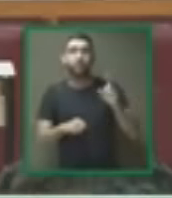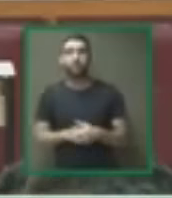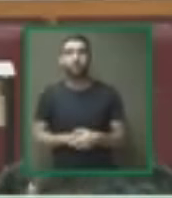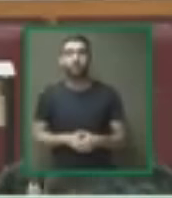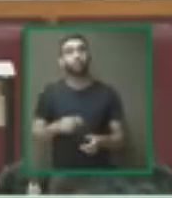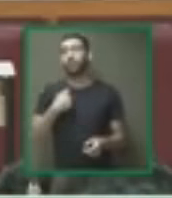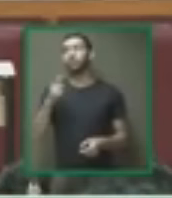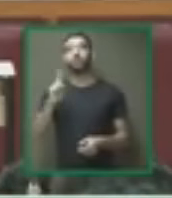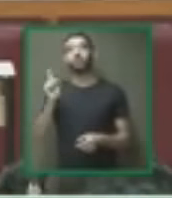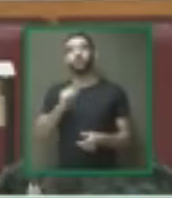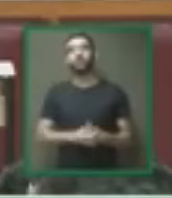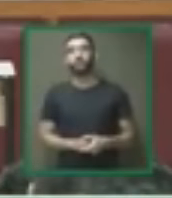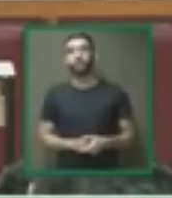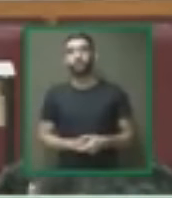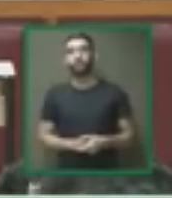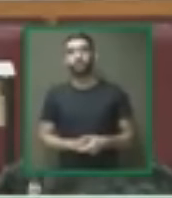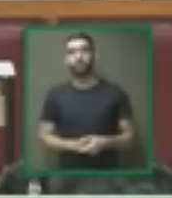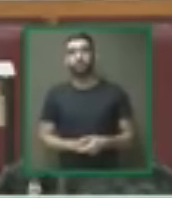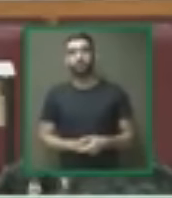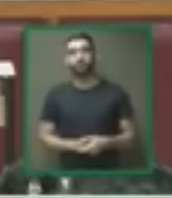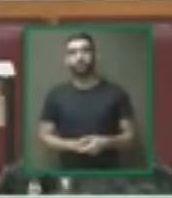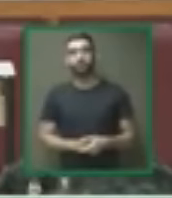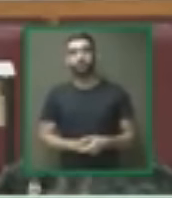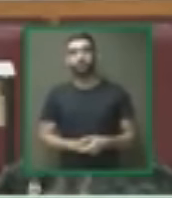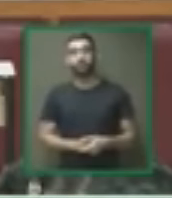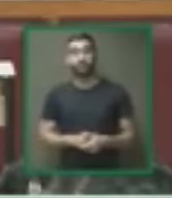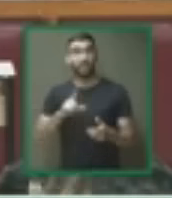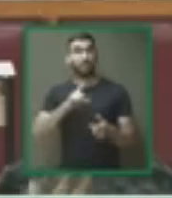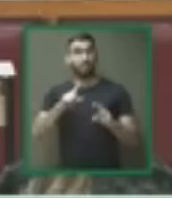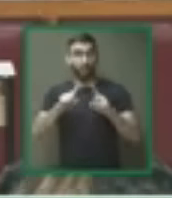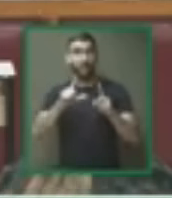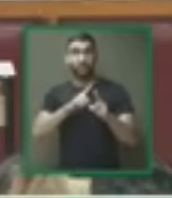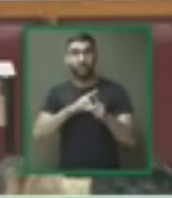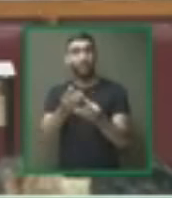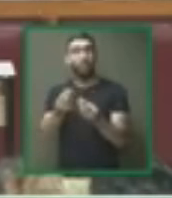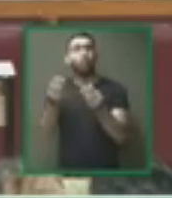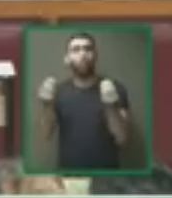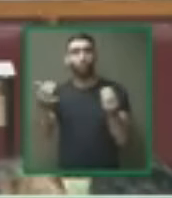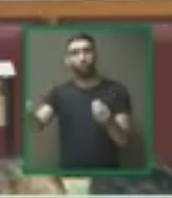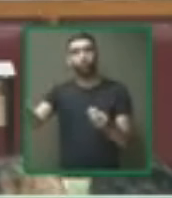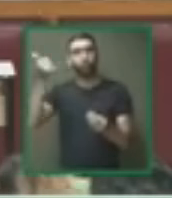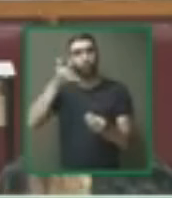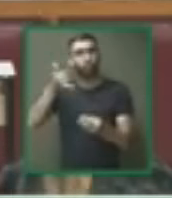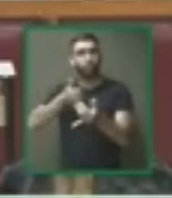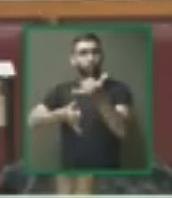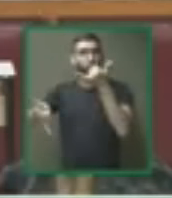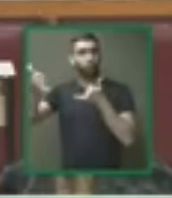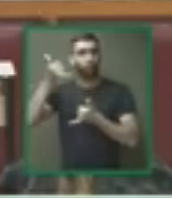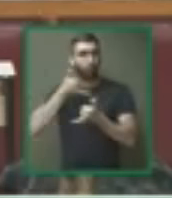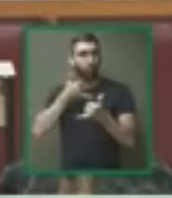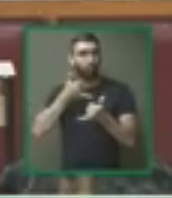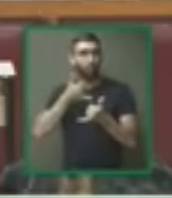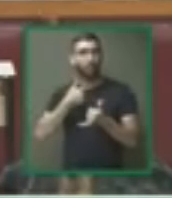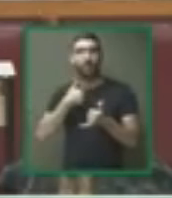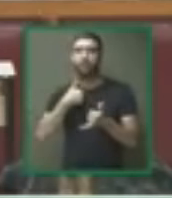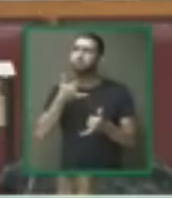Como eu falei, excelência, tinha uma série de ligações do Bruno para mim e eu retornei para ele